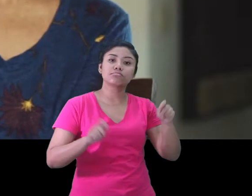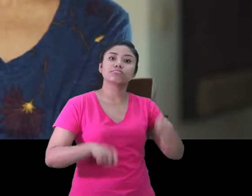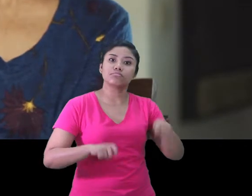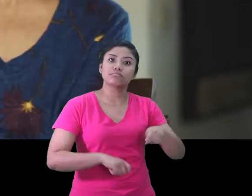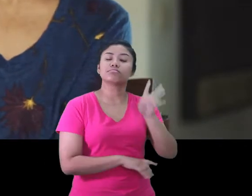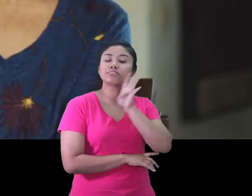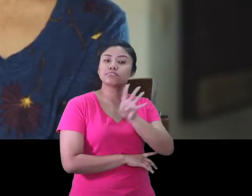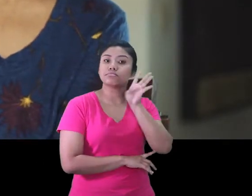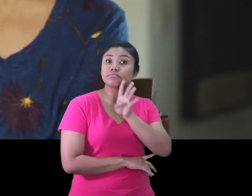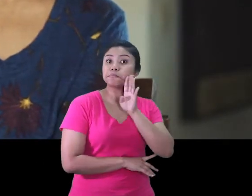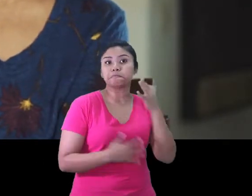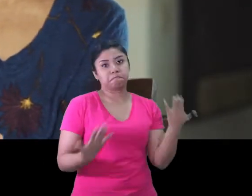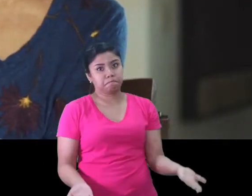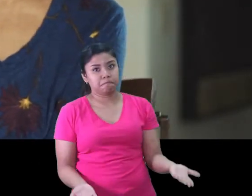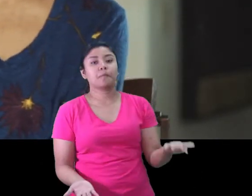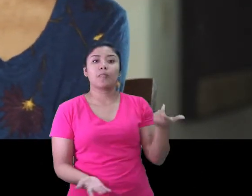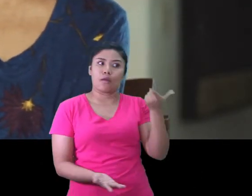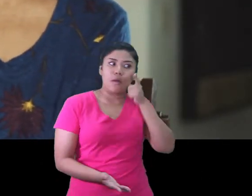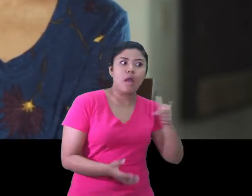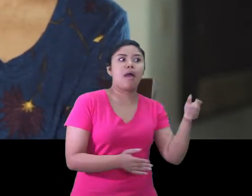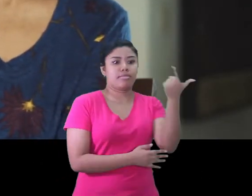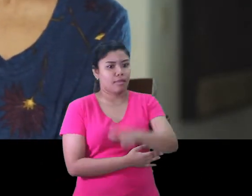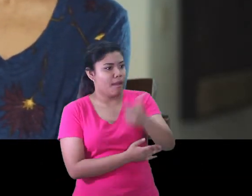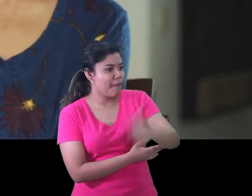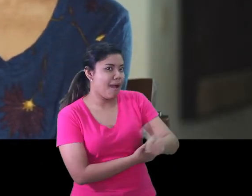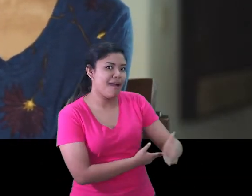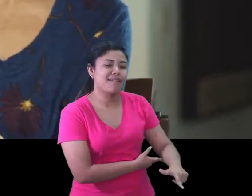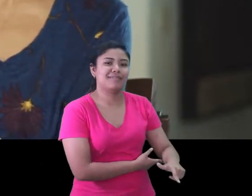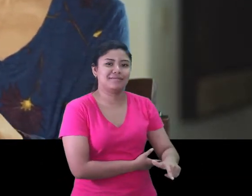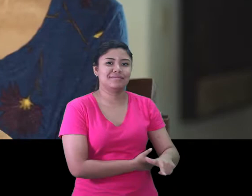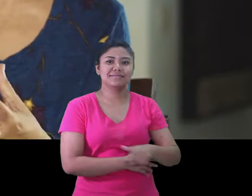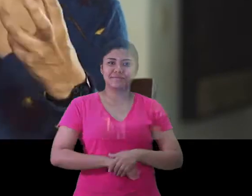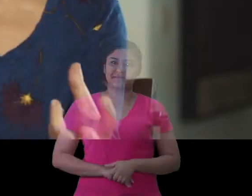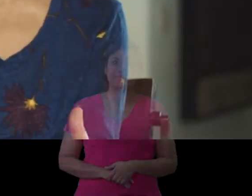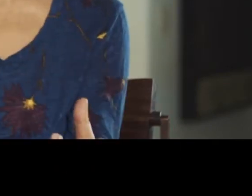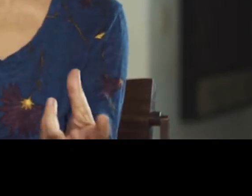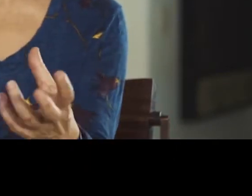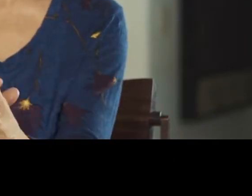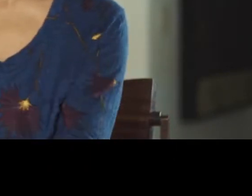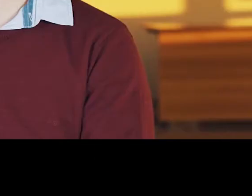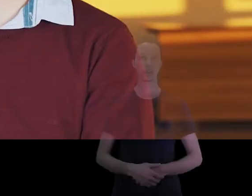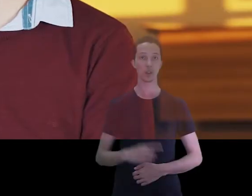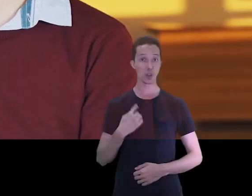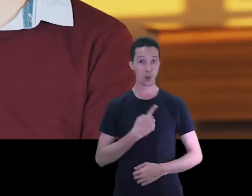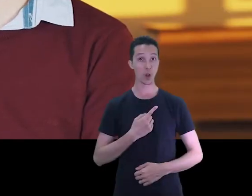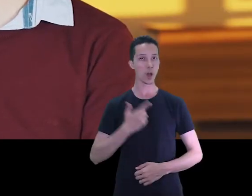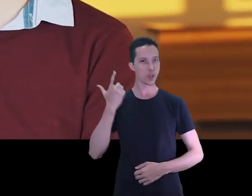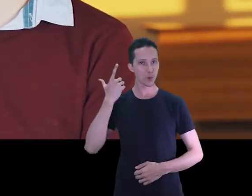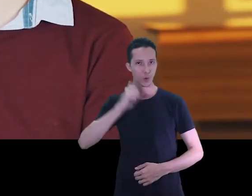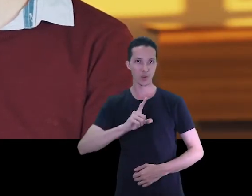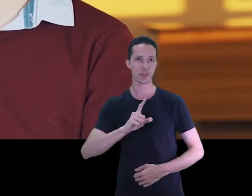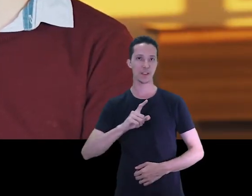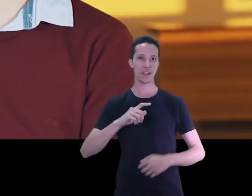tipo, olha, resultou nisso as nossas conversas. Eu acho que isso é muito importante. Ou seja, se a gente fez isso, a gente pode fazer mais. A partir do momento em que a